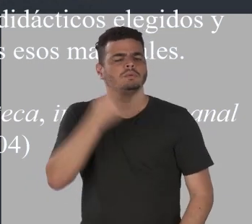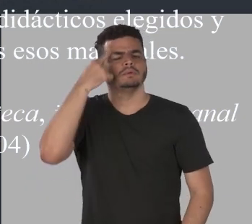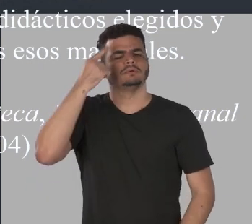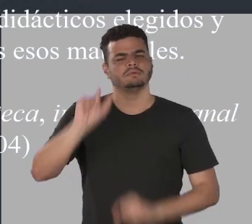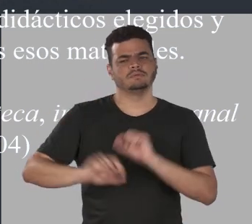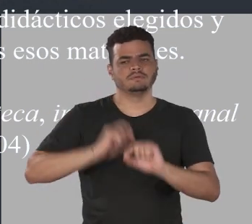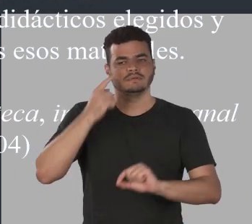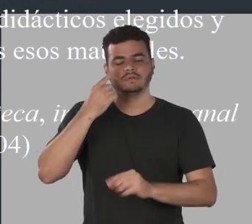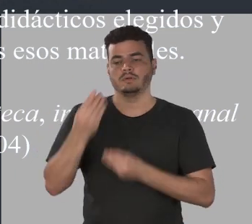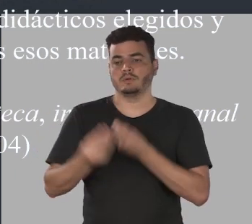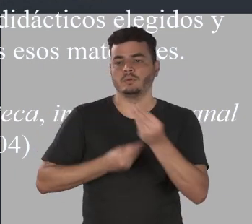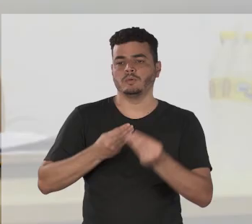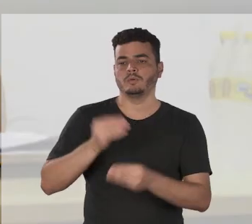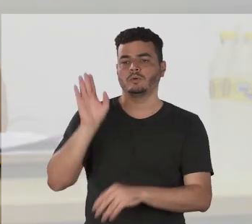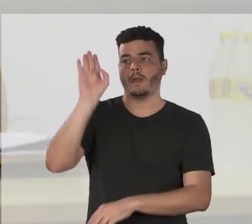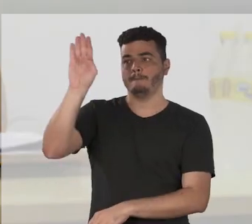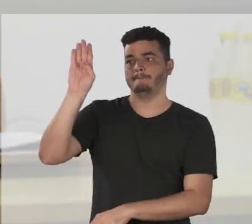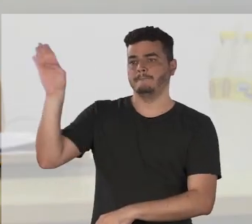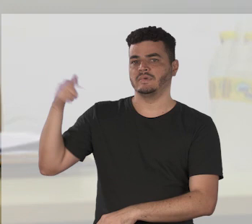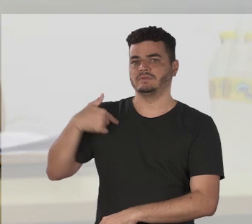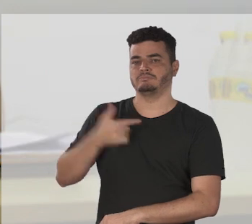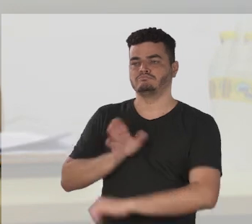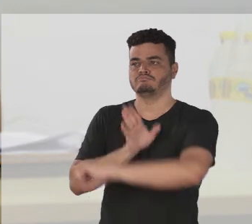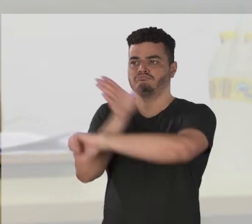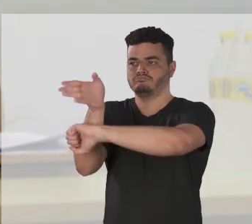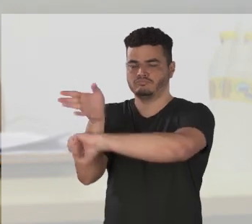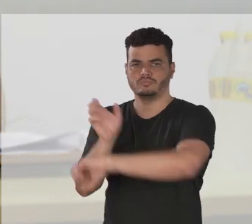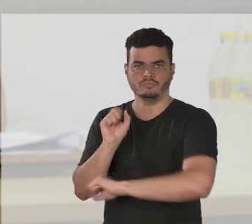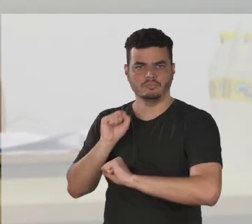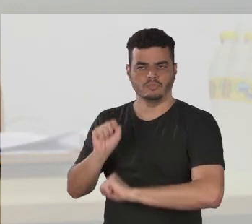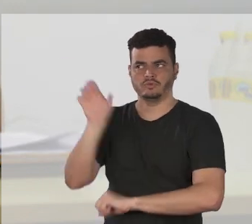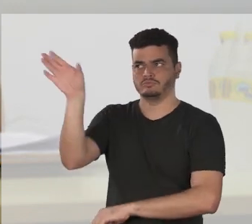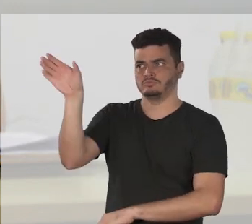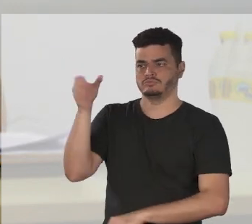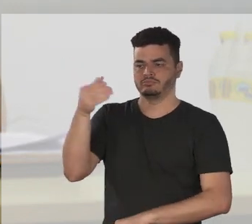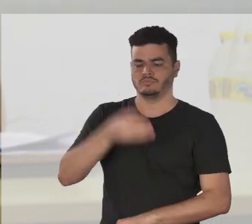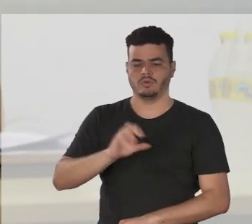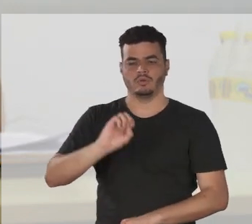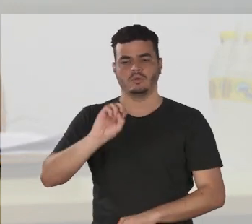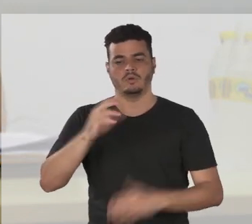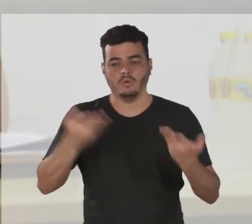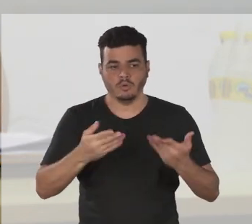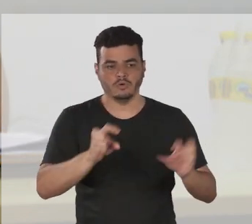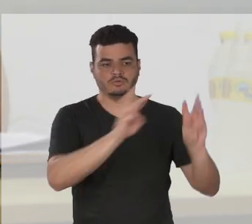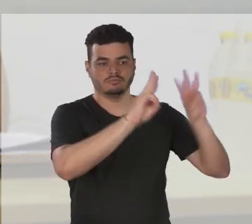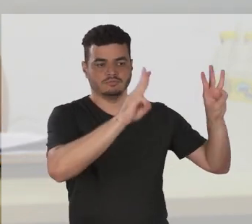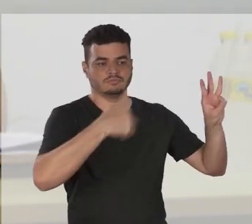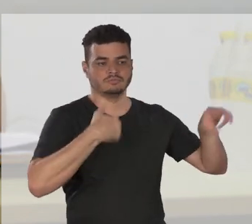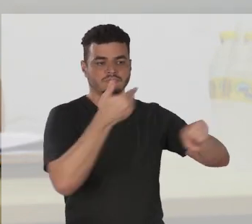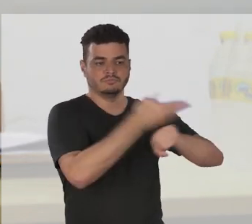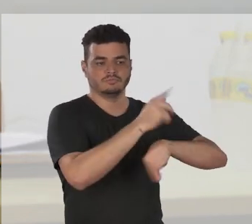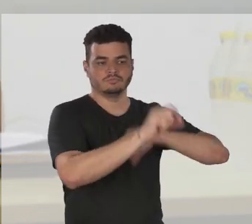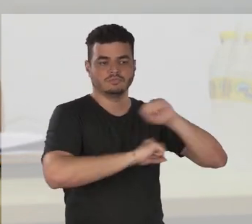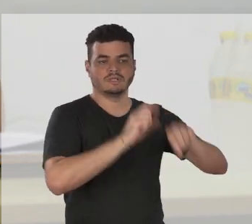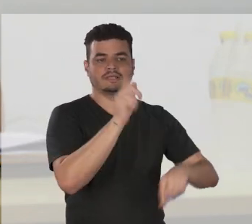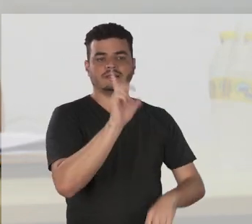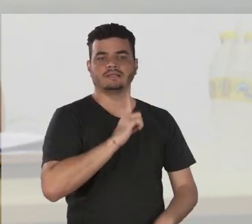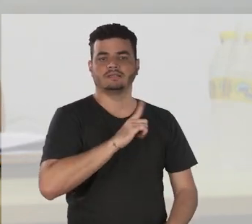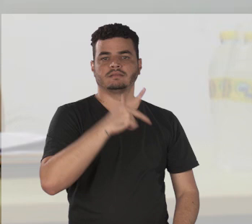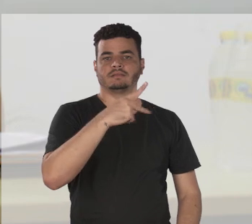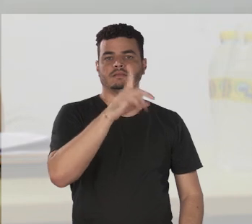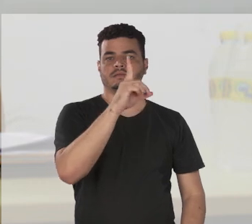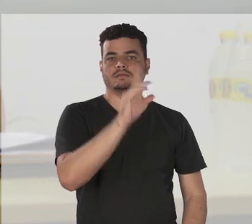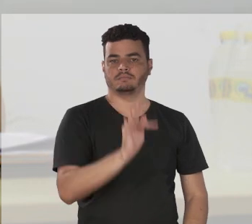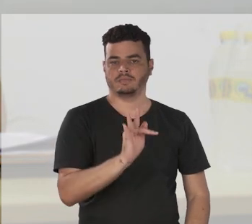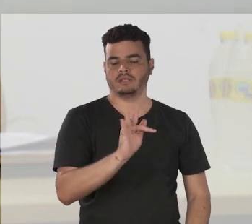fim dela, é importante pensá-lo como uma biblioteca. Eu tenho acesso, né, a livros nesse PDF, também